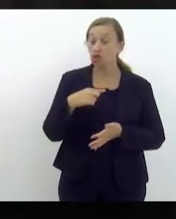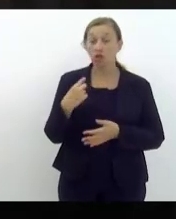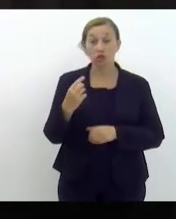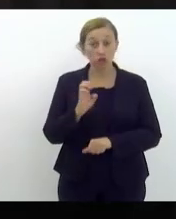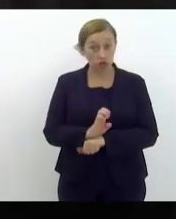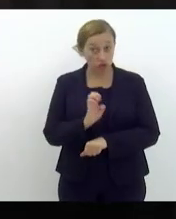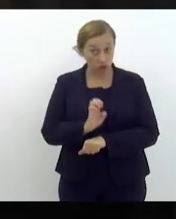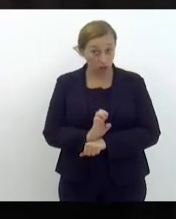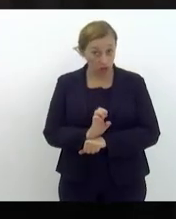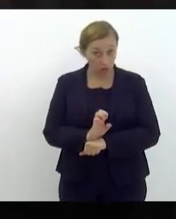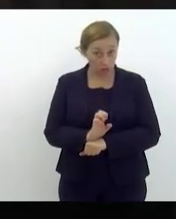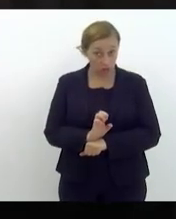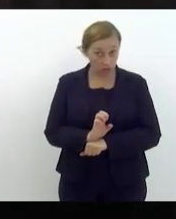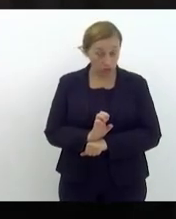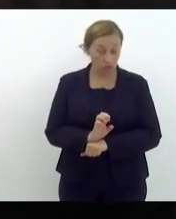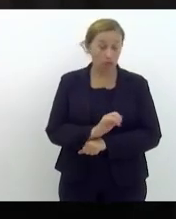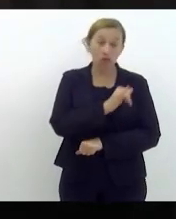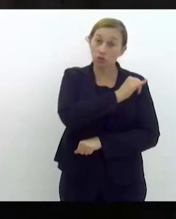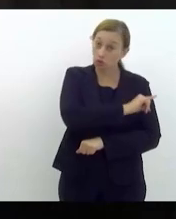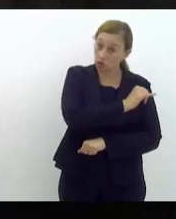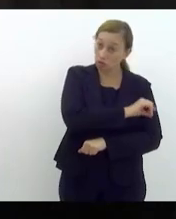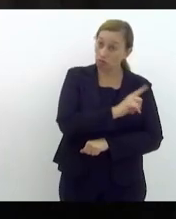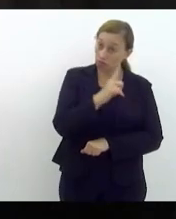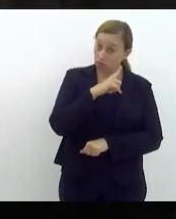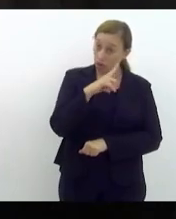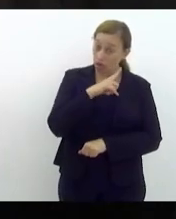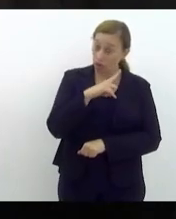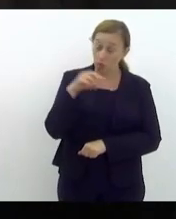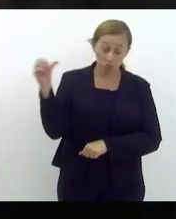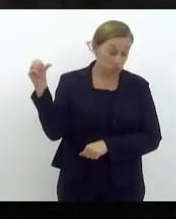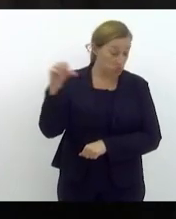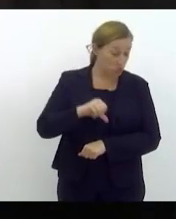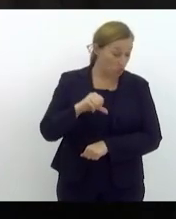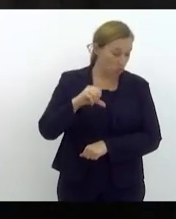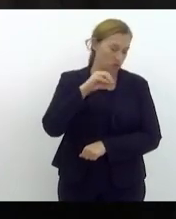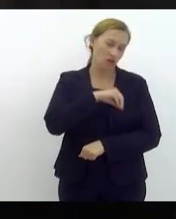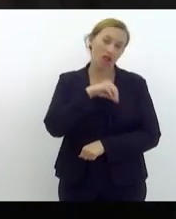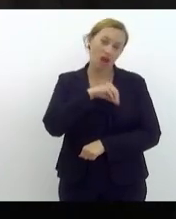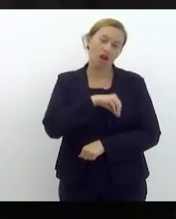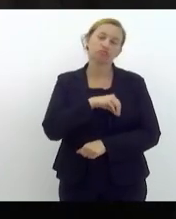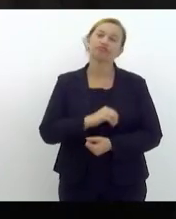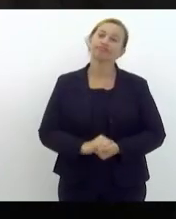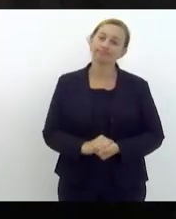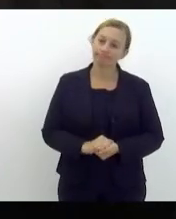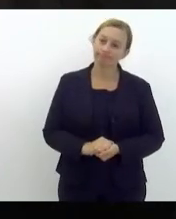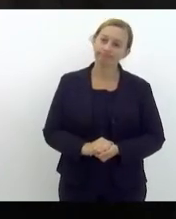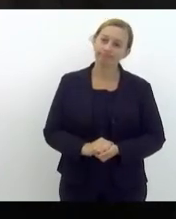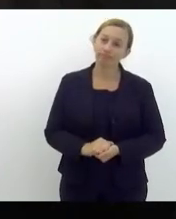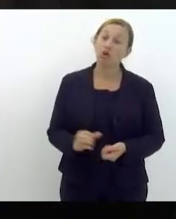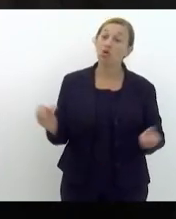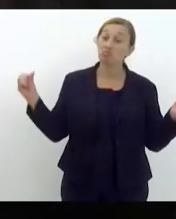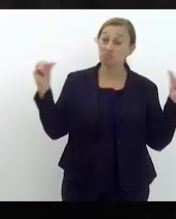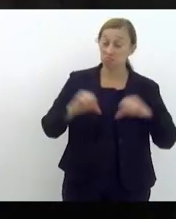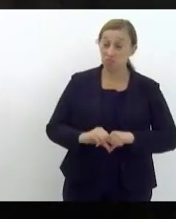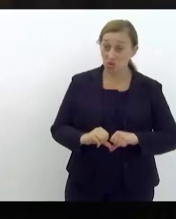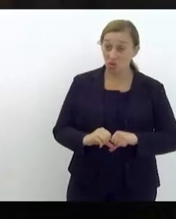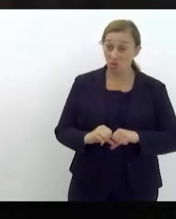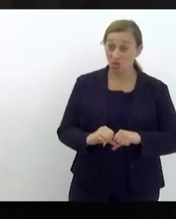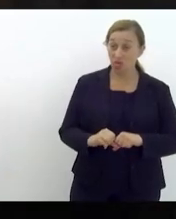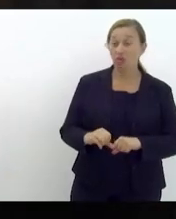estado a rede estadual do Rio de Janeiro tem o pior piso do Estado ao melhor o pior piso da